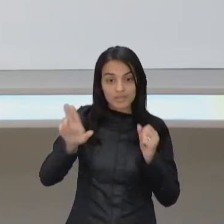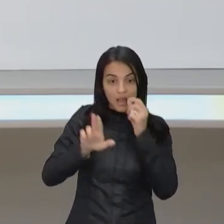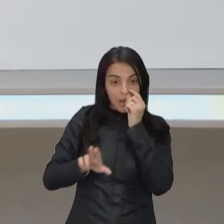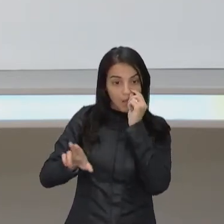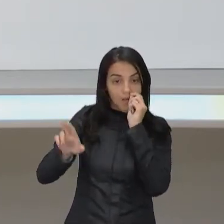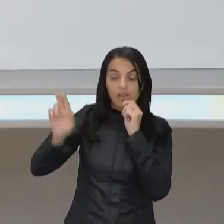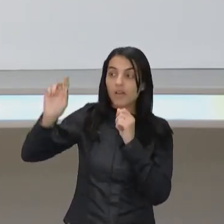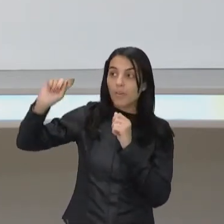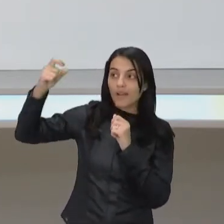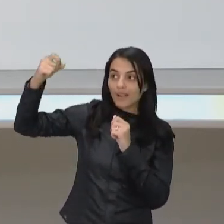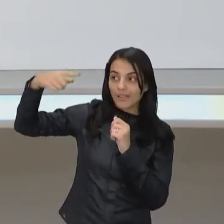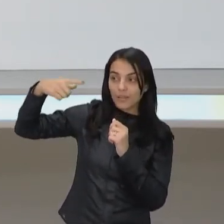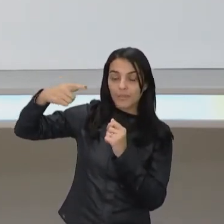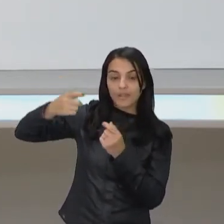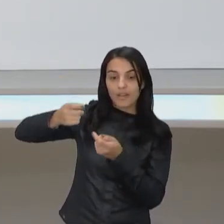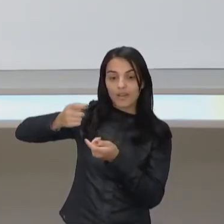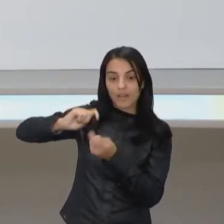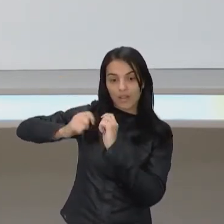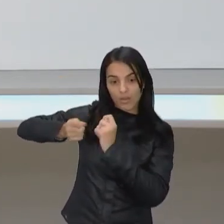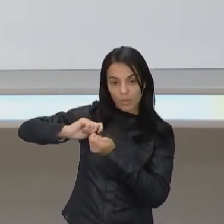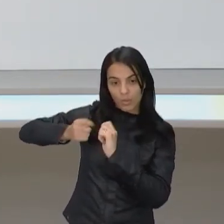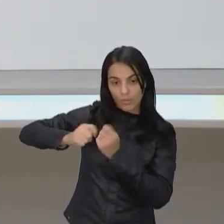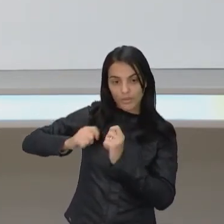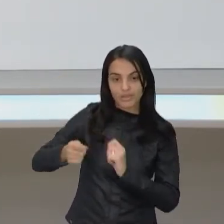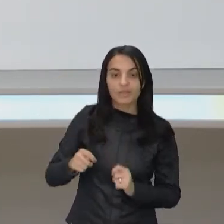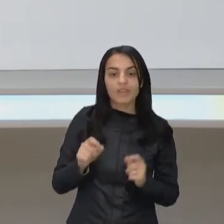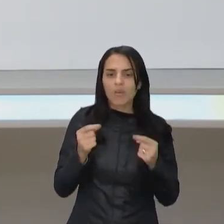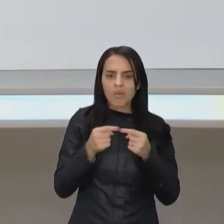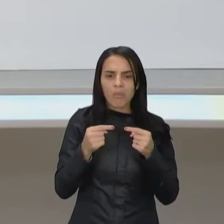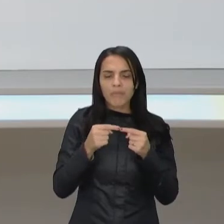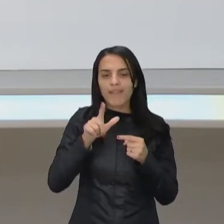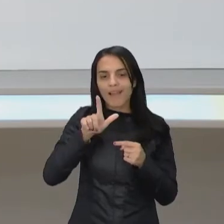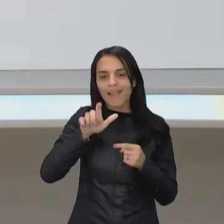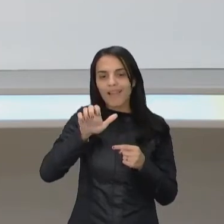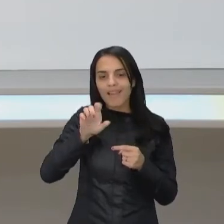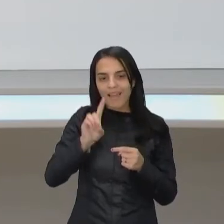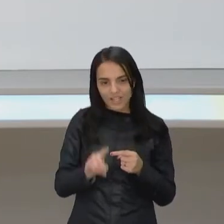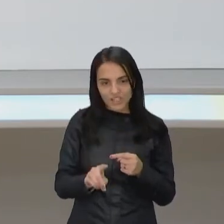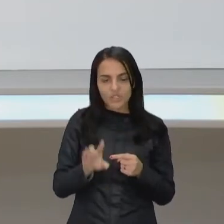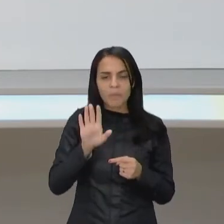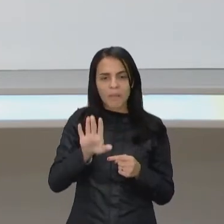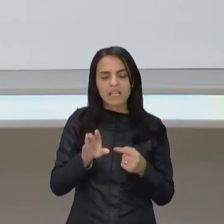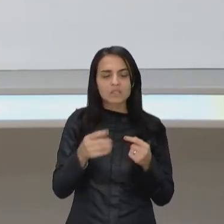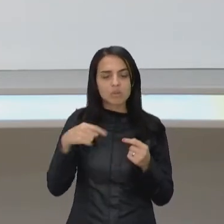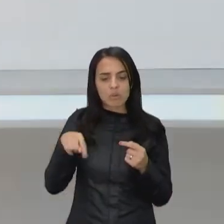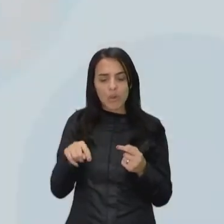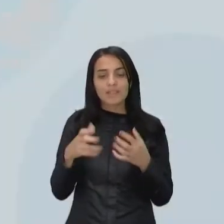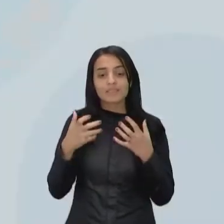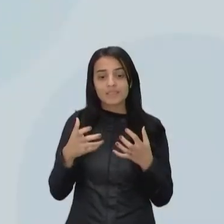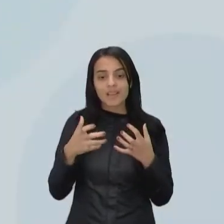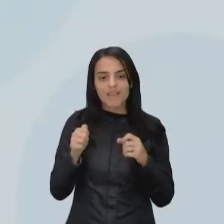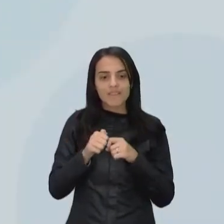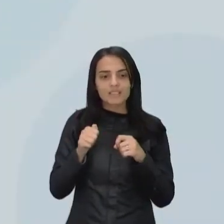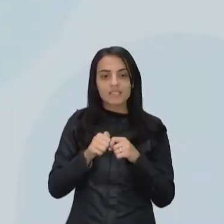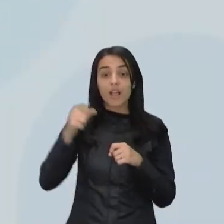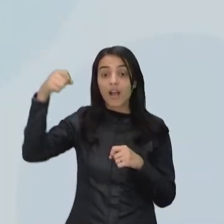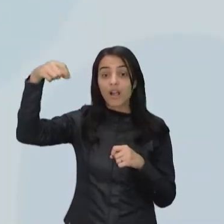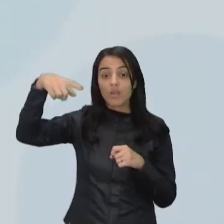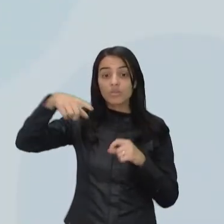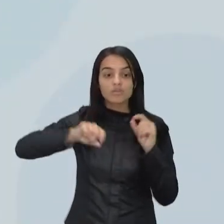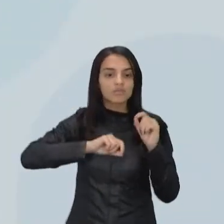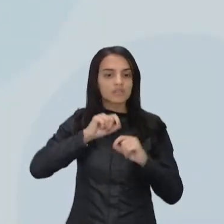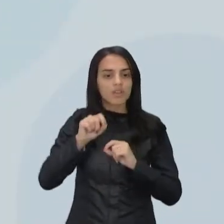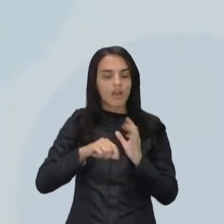é econômica? A lâmpada de LED. Muito bem. Mas o que queremos fazer com a luz? Esse que é